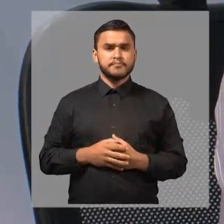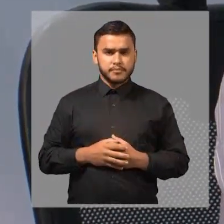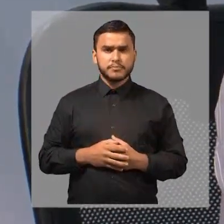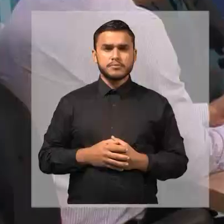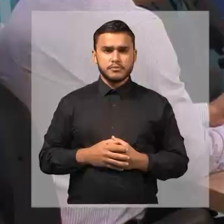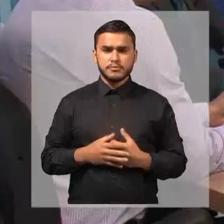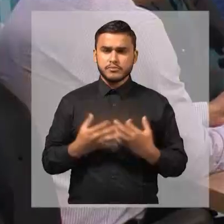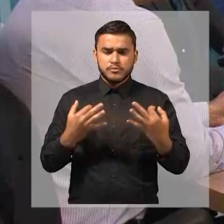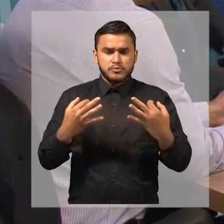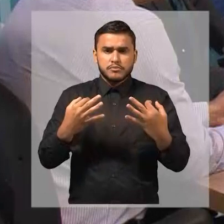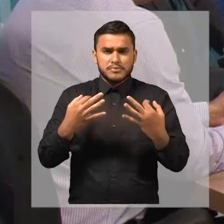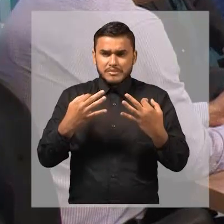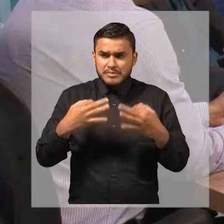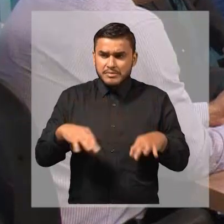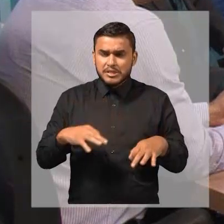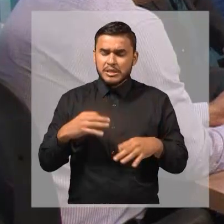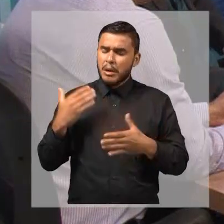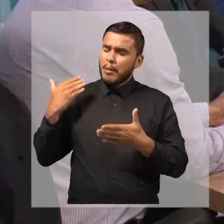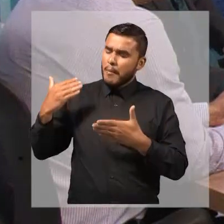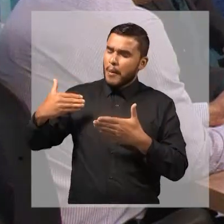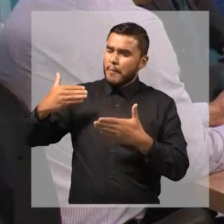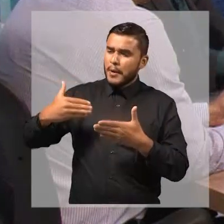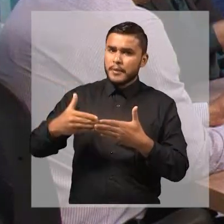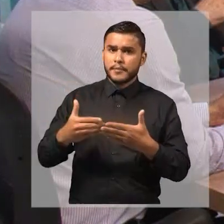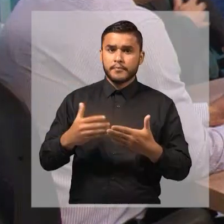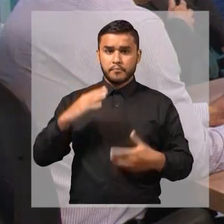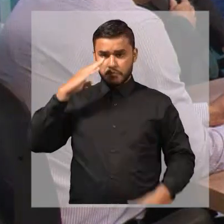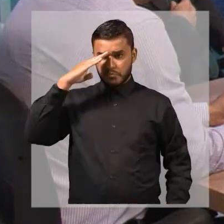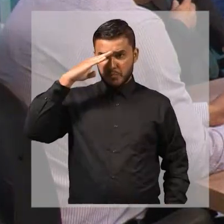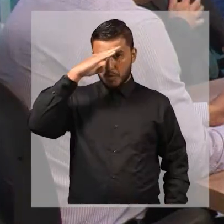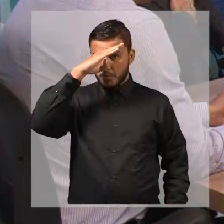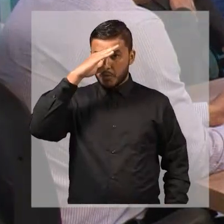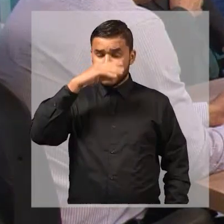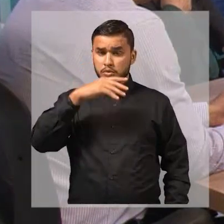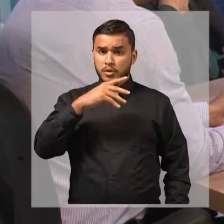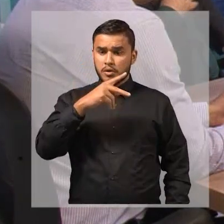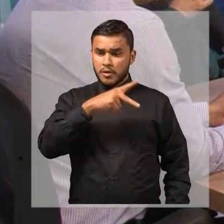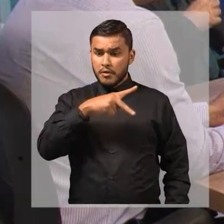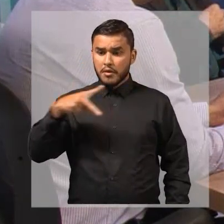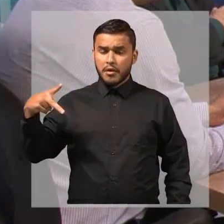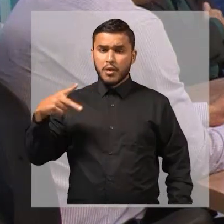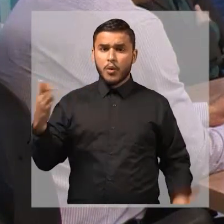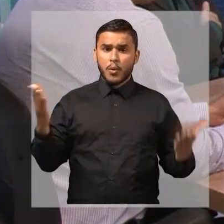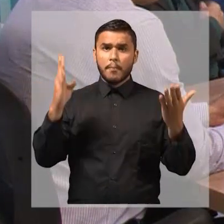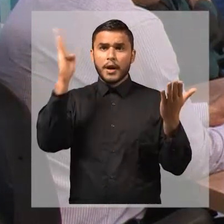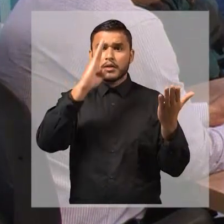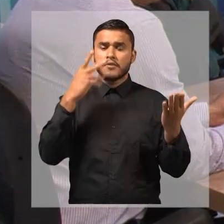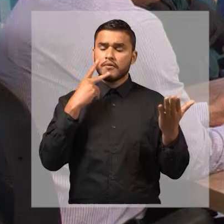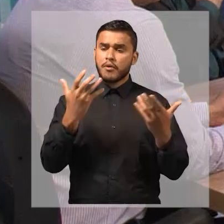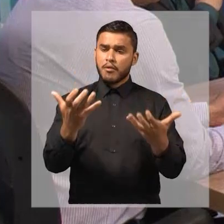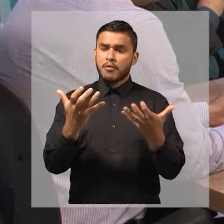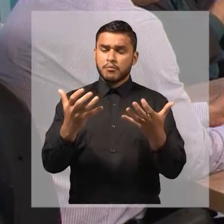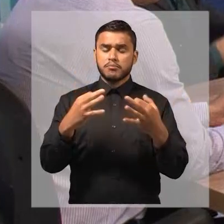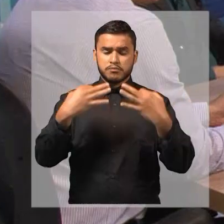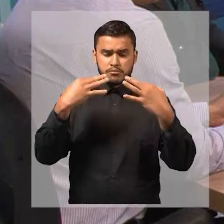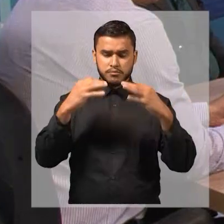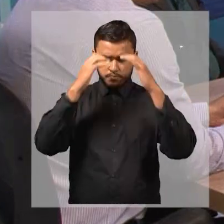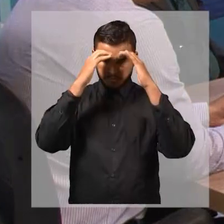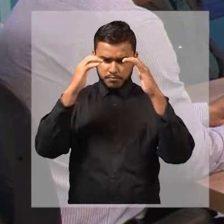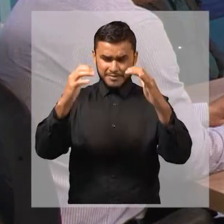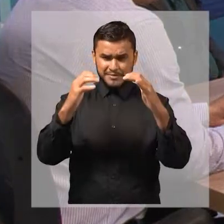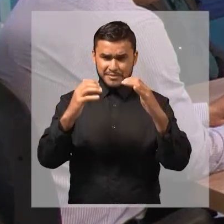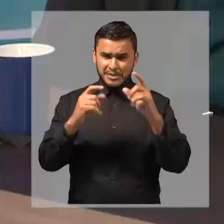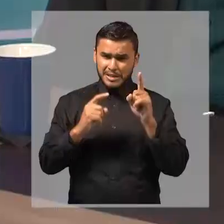bons costumes tão defendidos atualmente pelo atual presidente da República, mas que também não parece ter lá muito